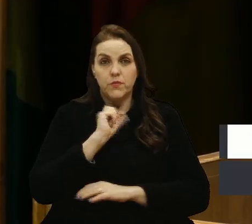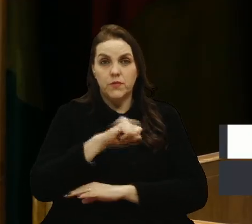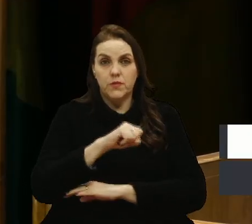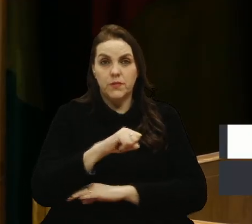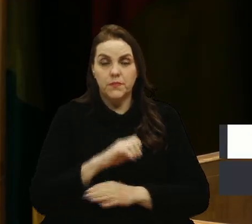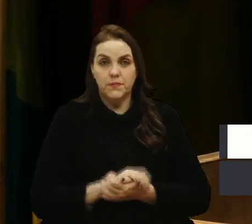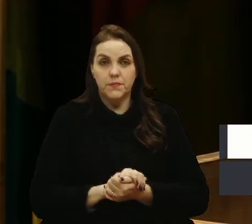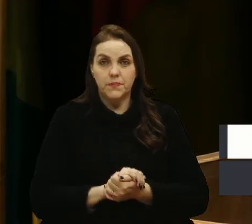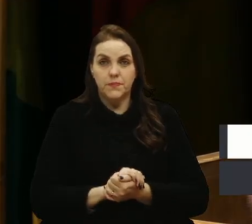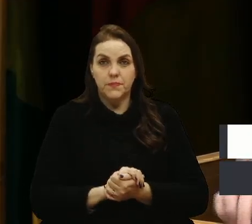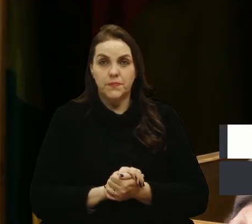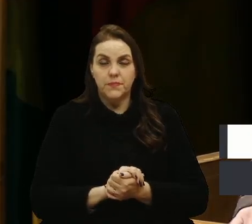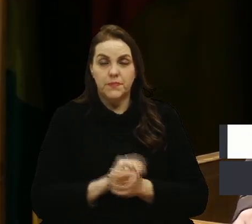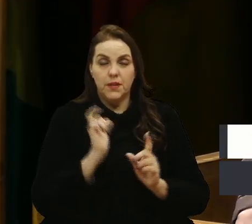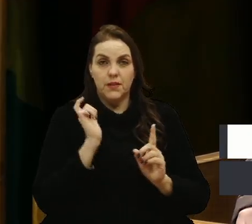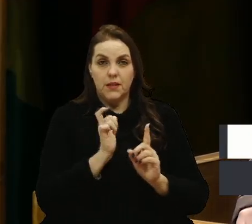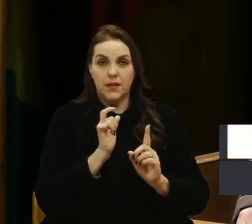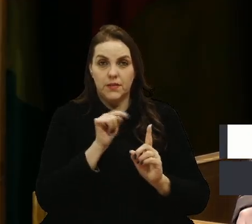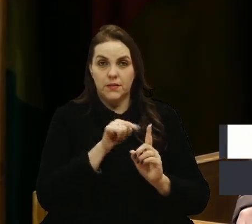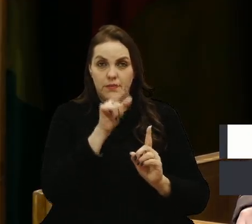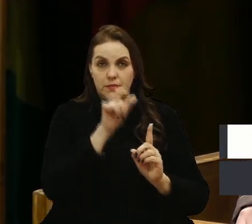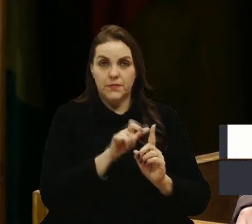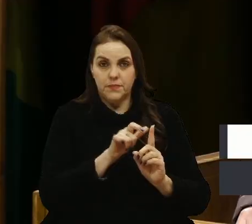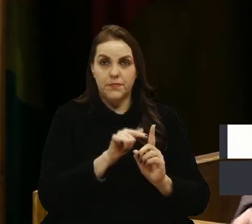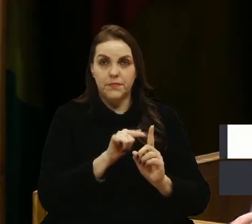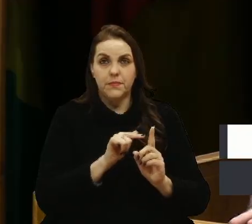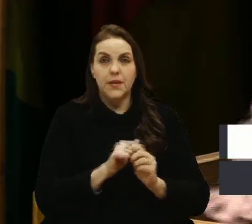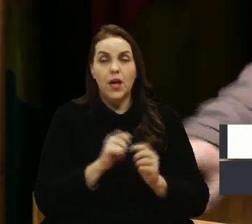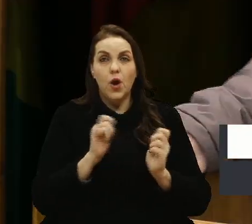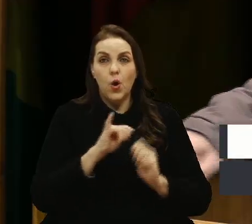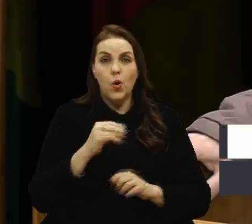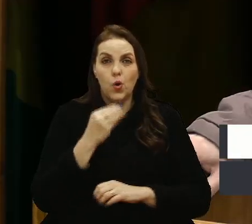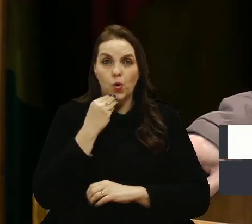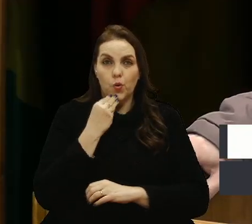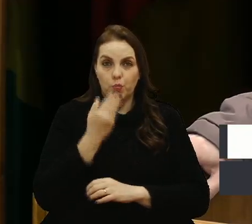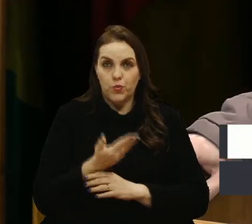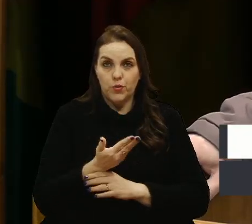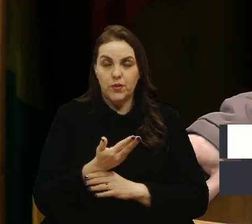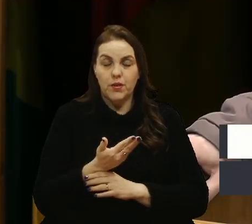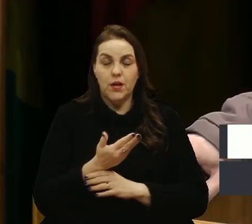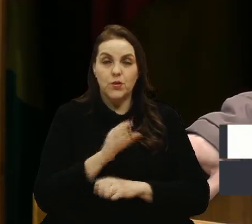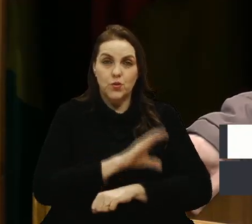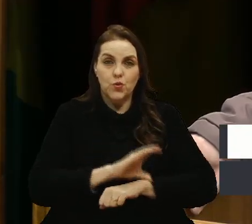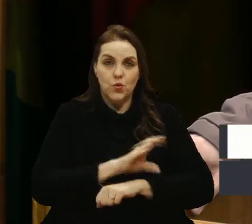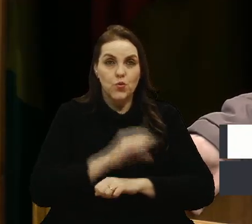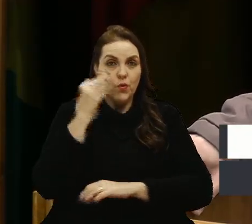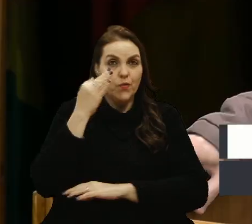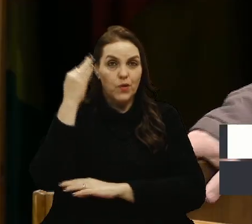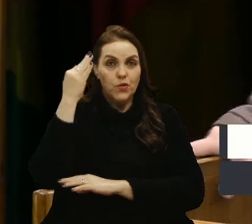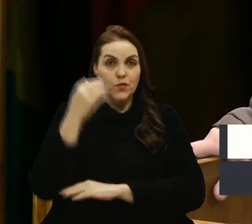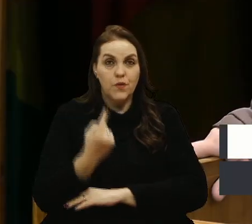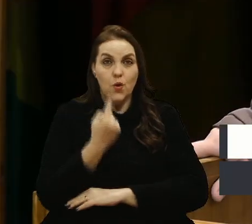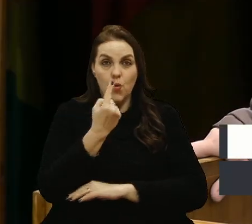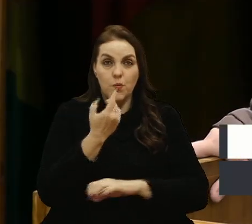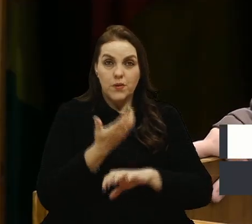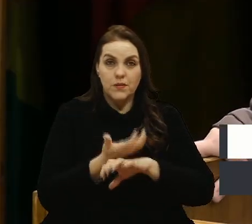E o ataque à peça, eu tive a oportunidade de cursar filosofia, uma cadeira com o doutor